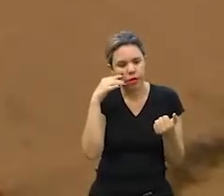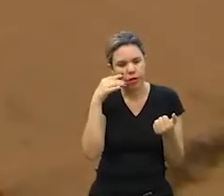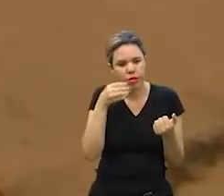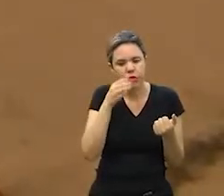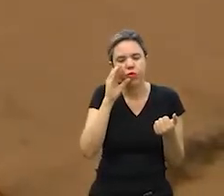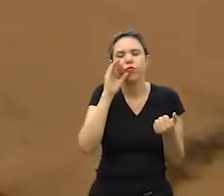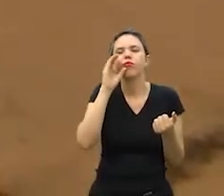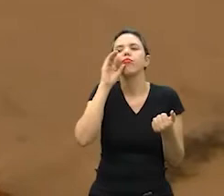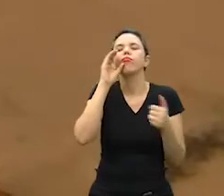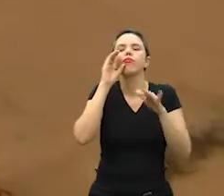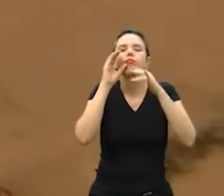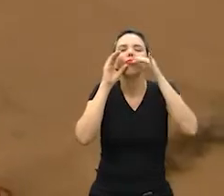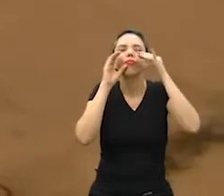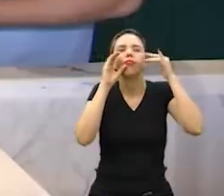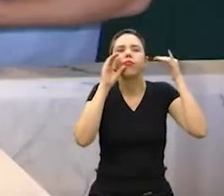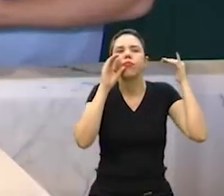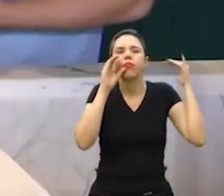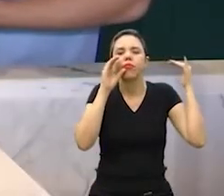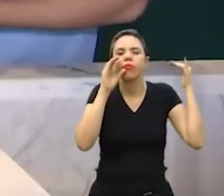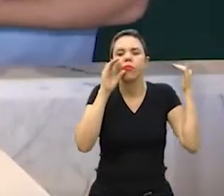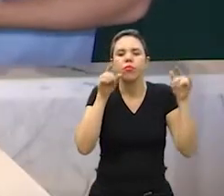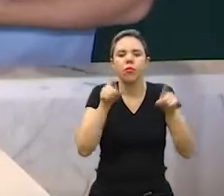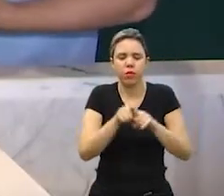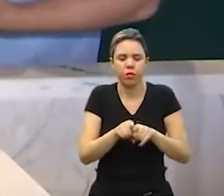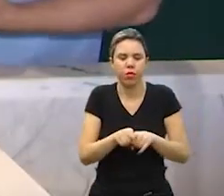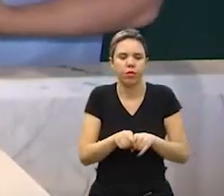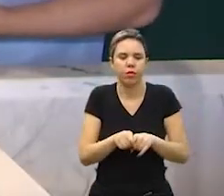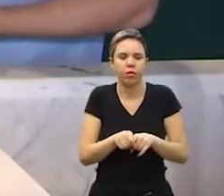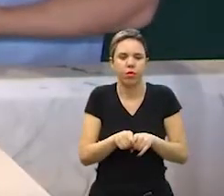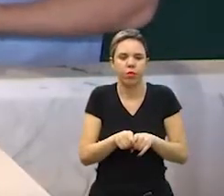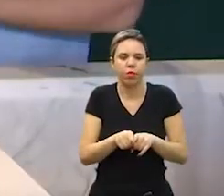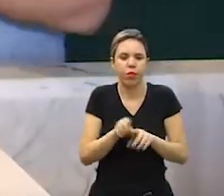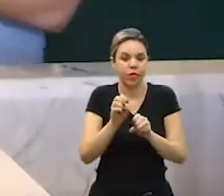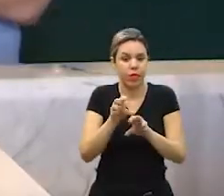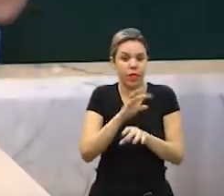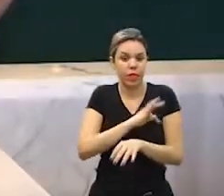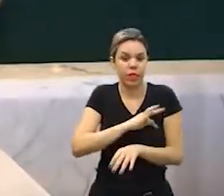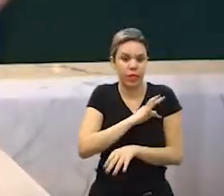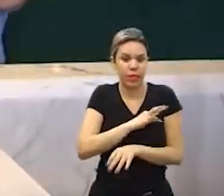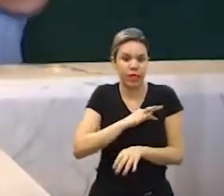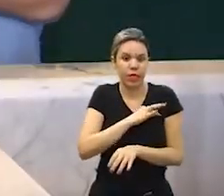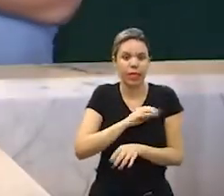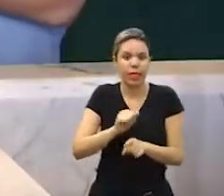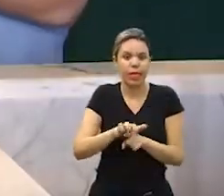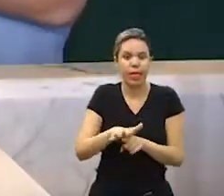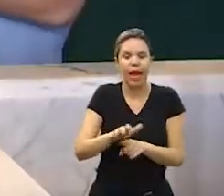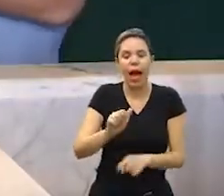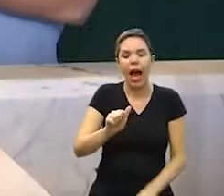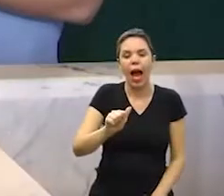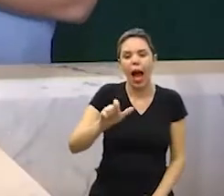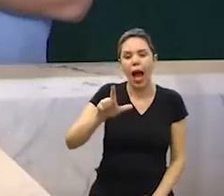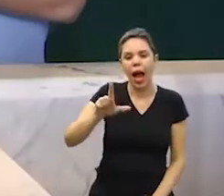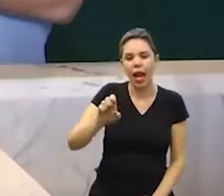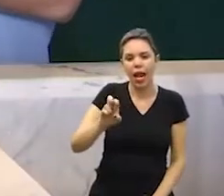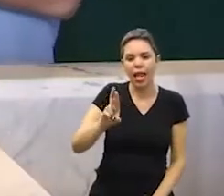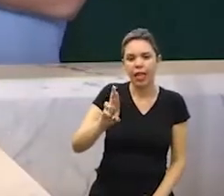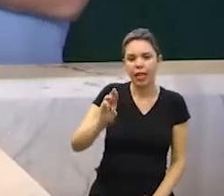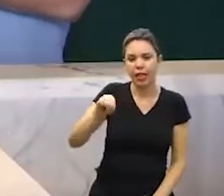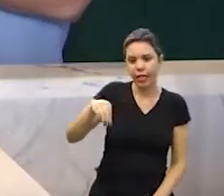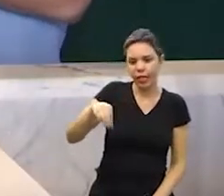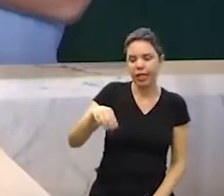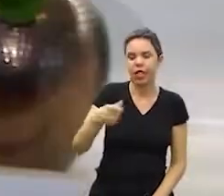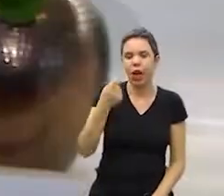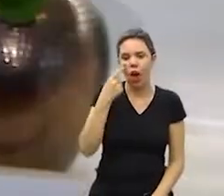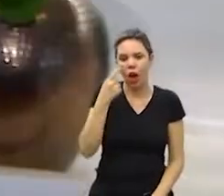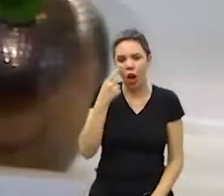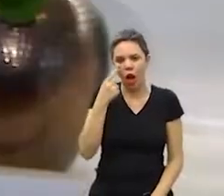você vai beber o drink, você consegue sentir também o aroma do alecrim. Posso dar uma técnica do alecrim? Claro. Você me viu fazendo. Vai passar pra vocês verem,